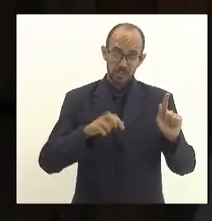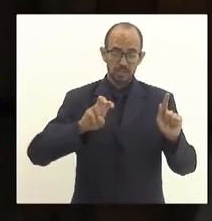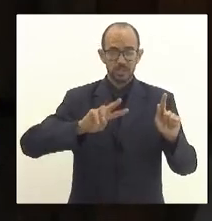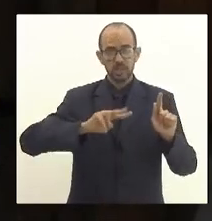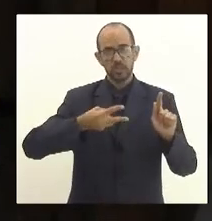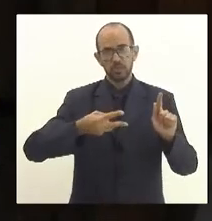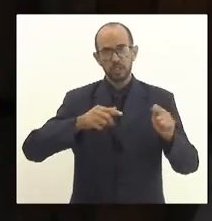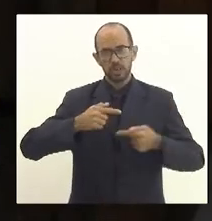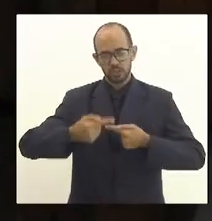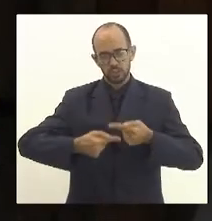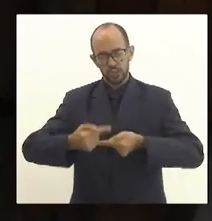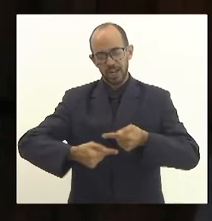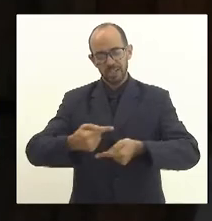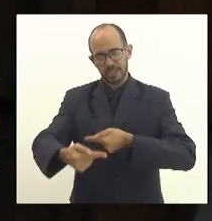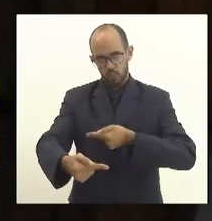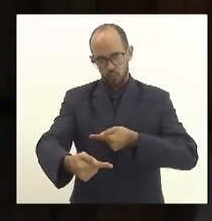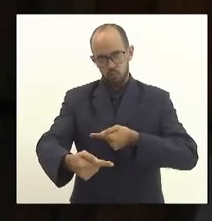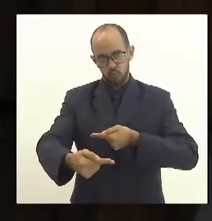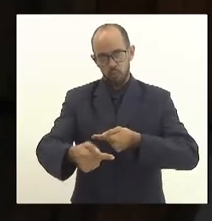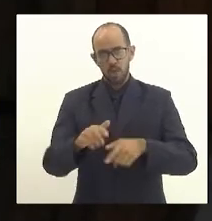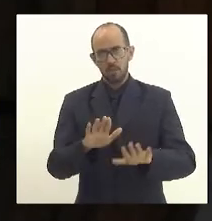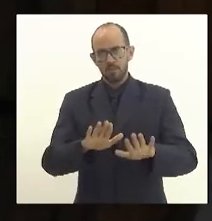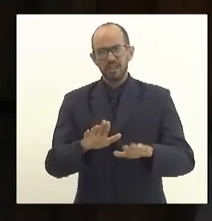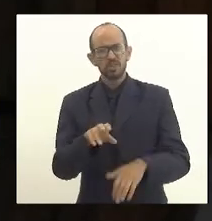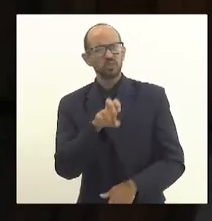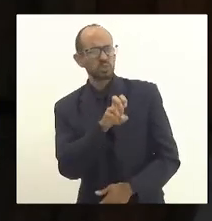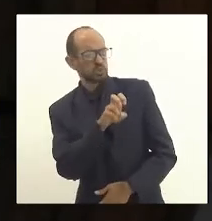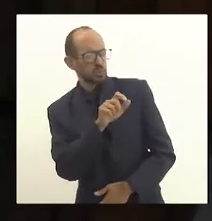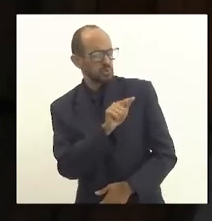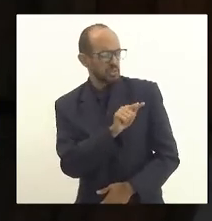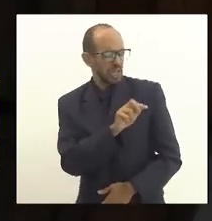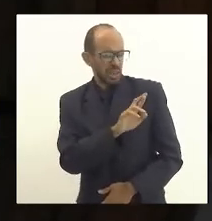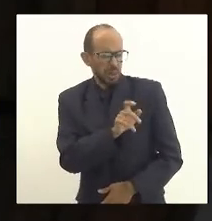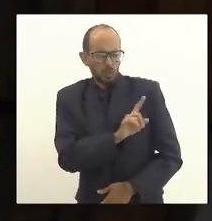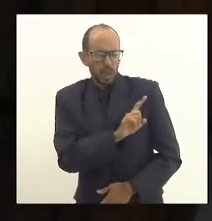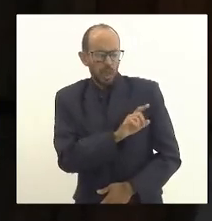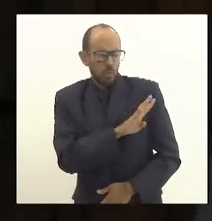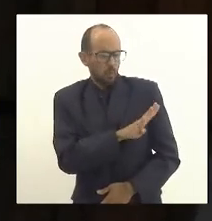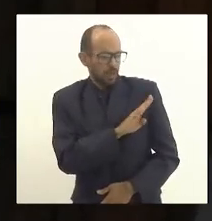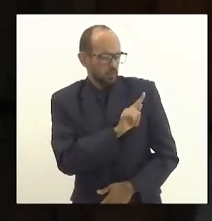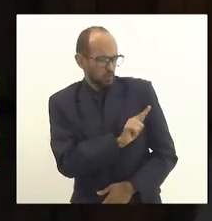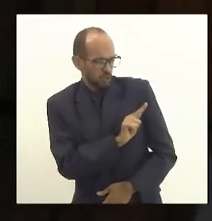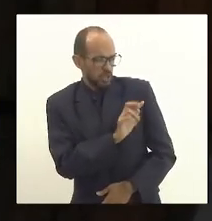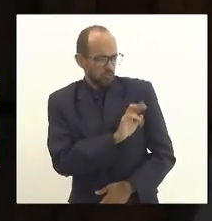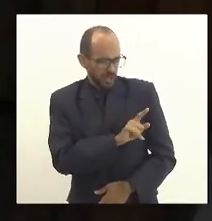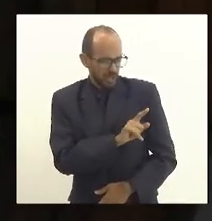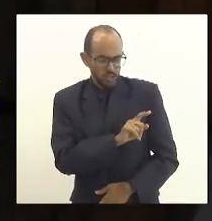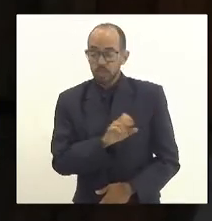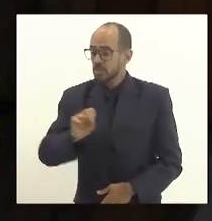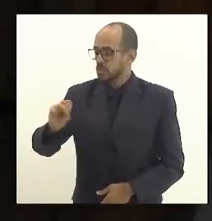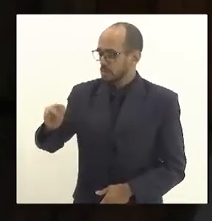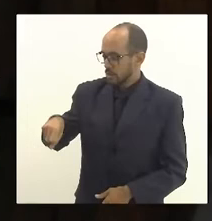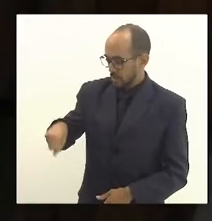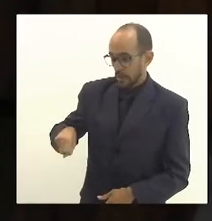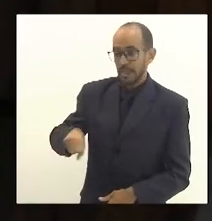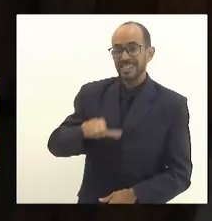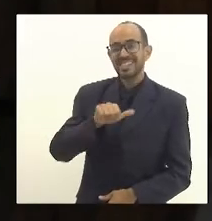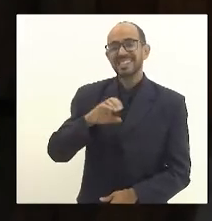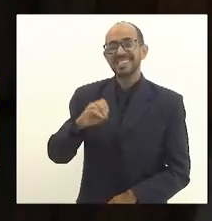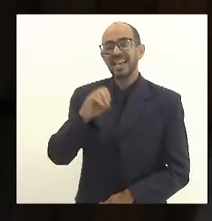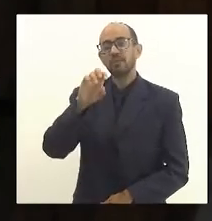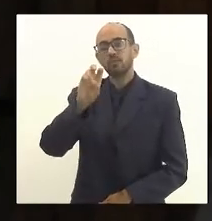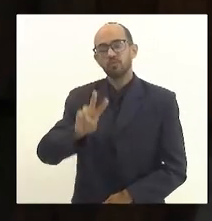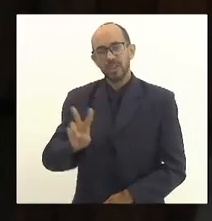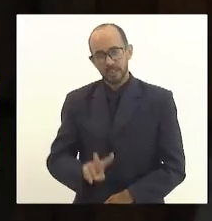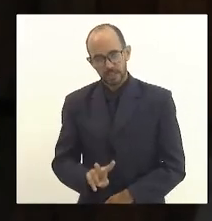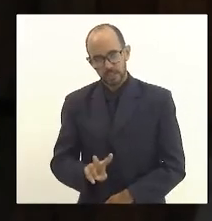2G, 3G, 4G. E muita gente fala, mas o 5G não é um 4G mais rápido? É, até 100 vezes mais rápido.